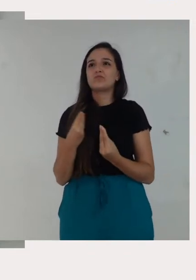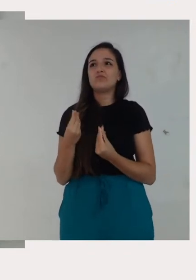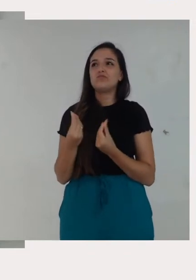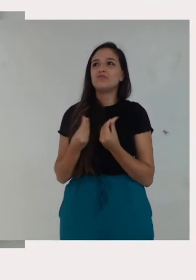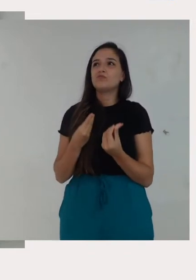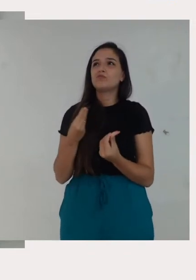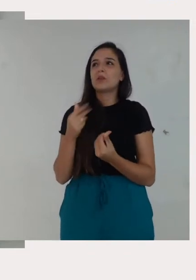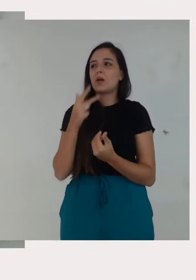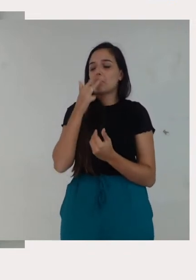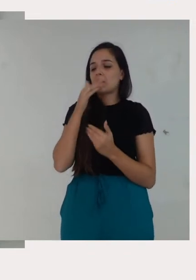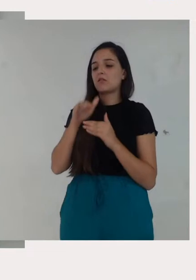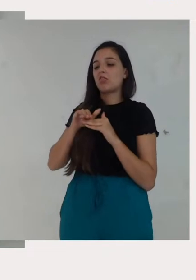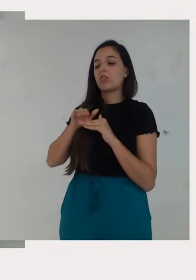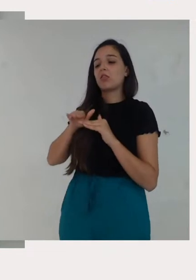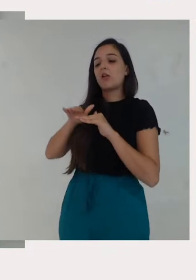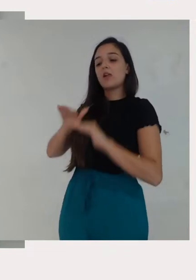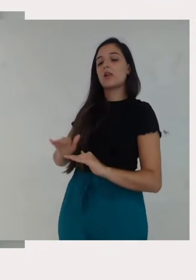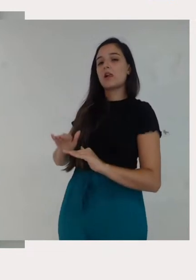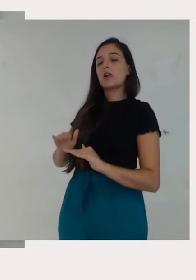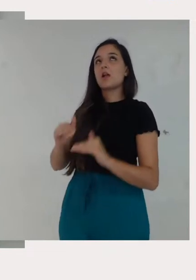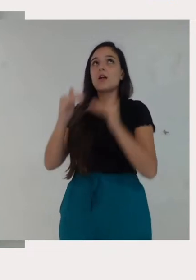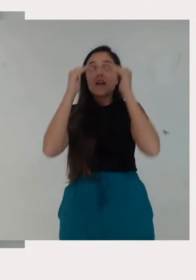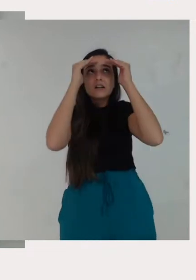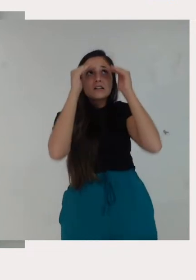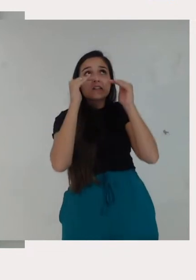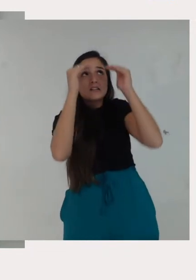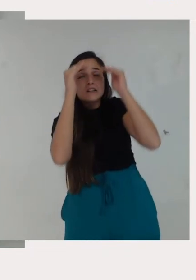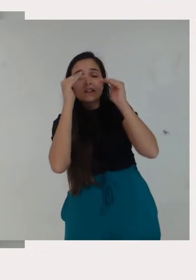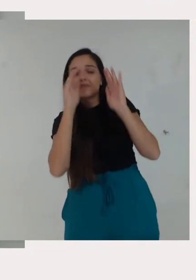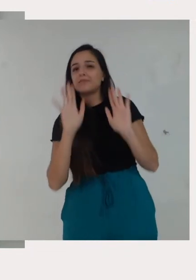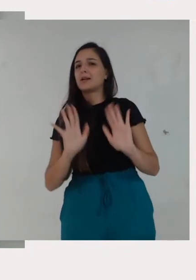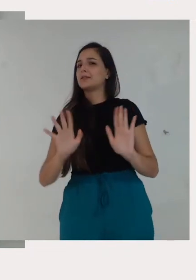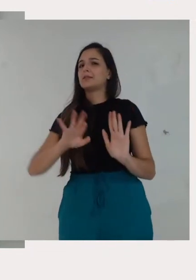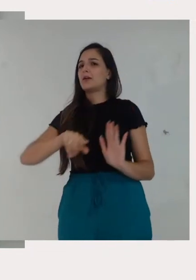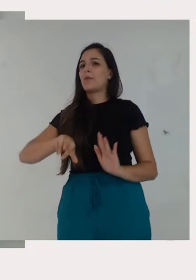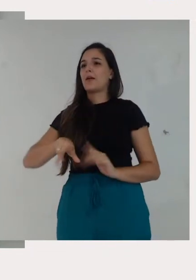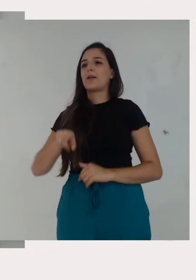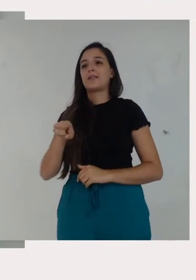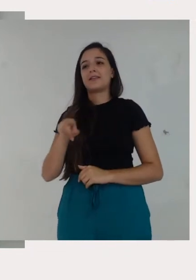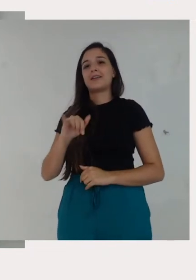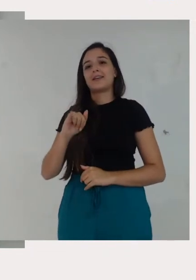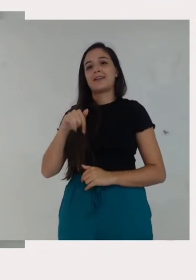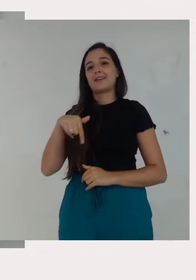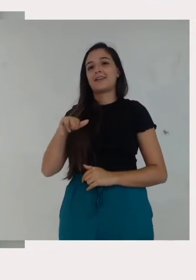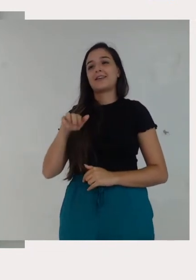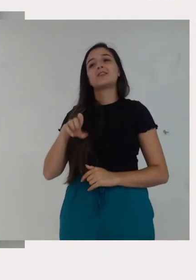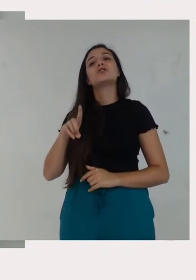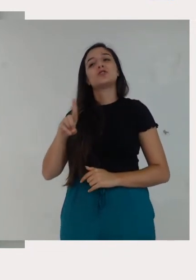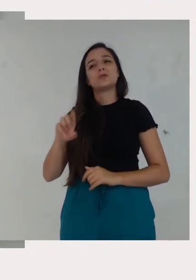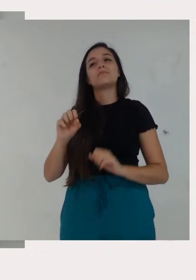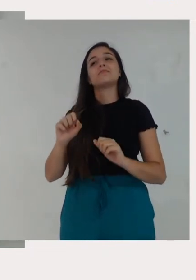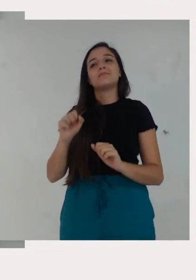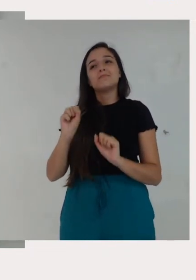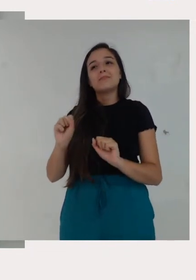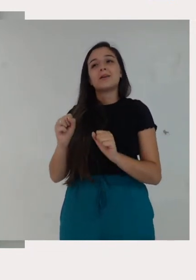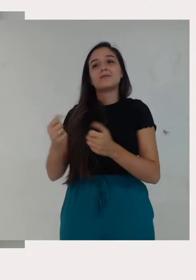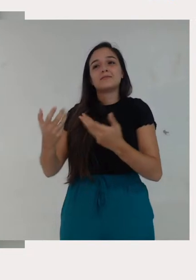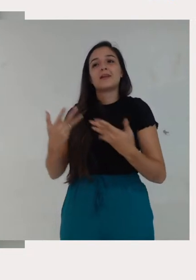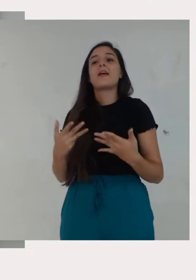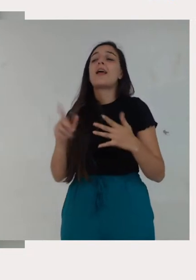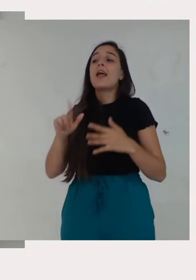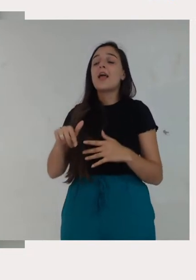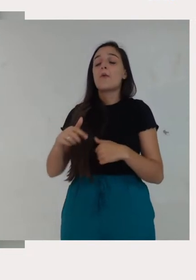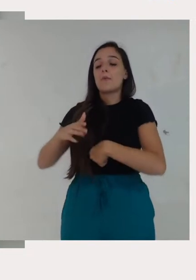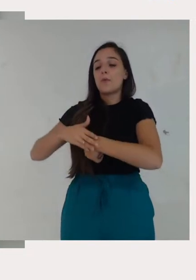um lugar de subordinação, né? Mas não é isso. A Ingrid está aqui, pode ter sido lá, é um lugar de troca